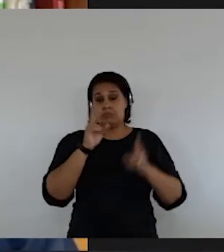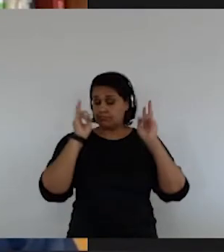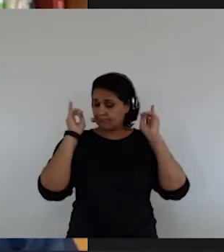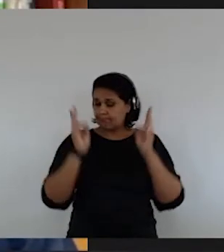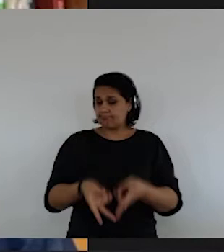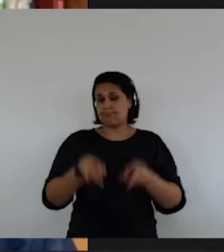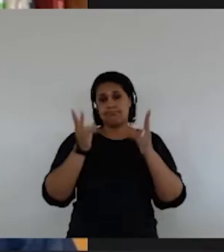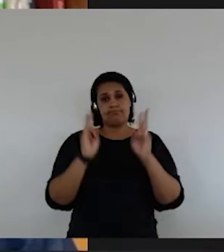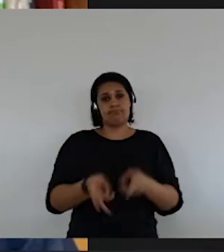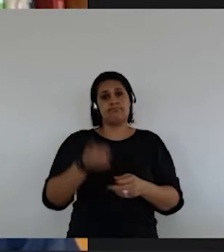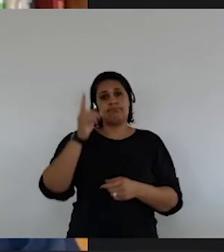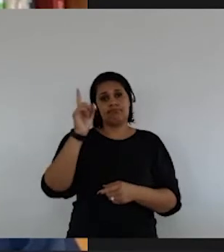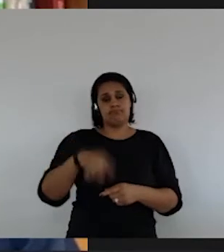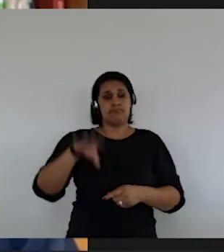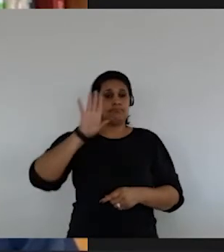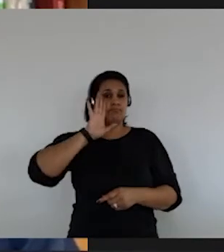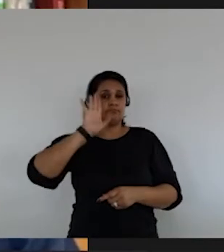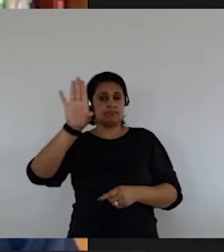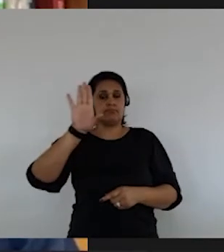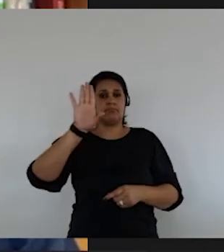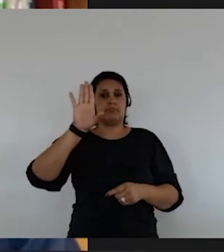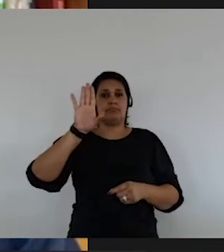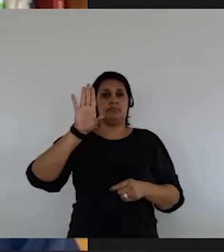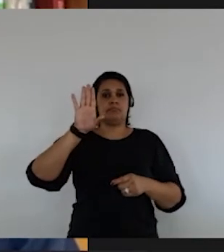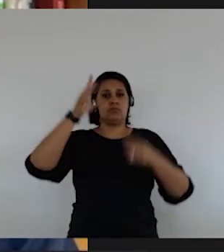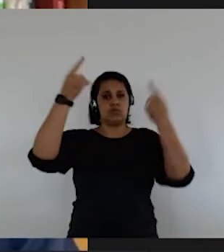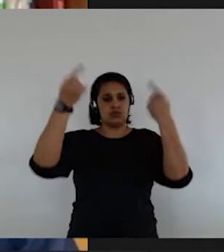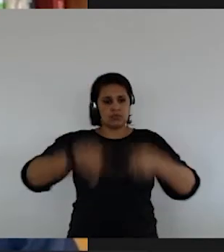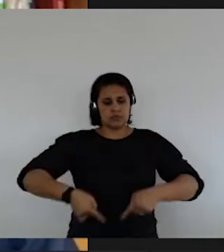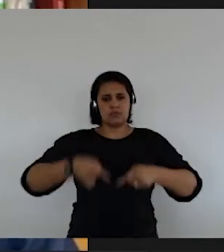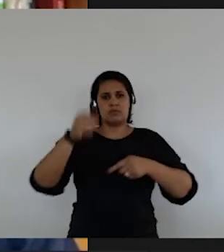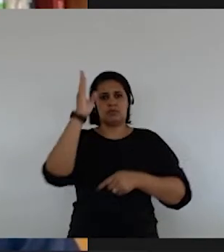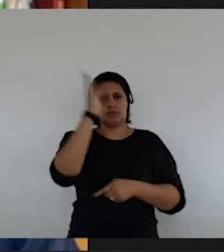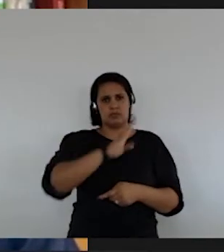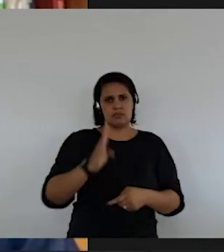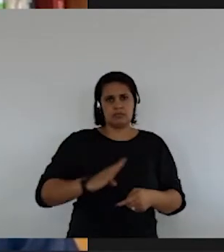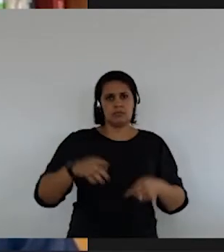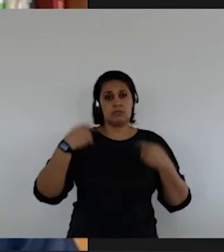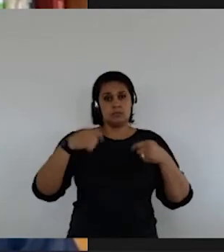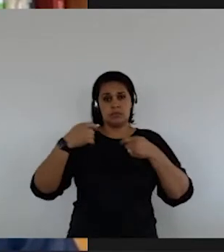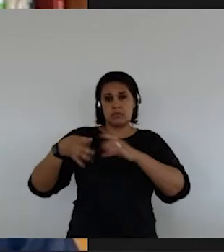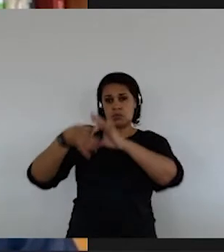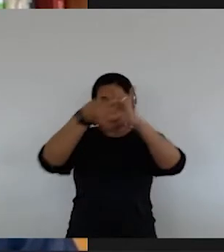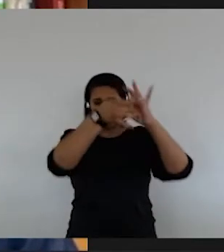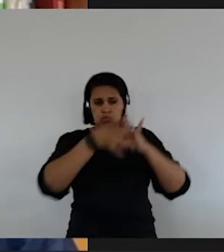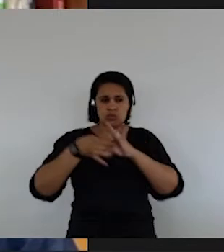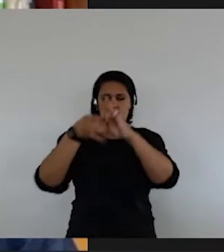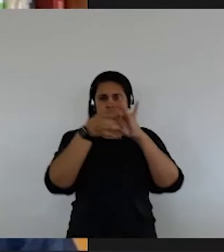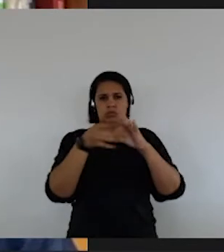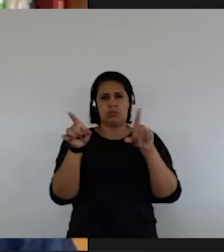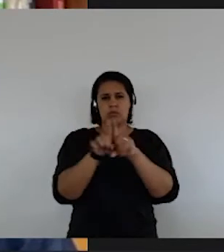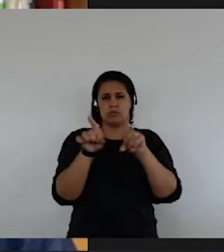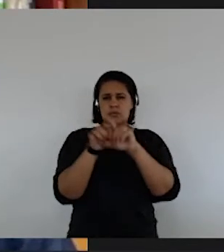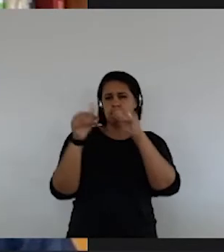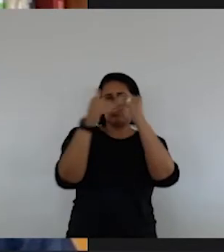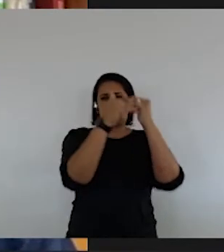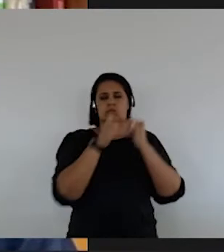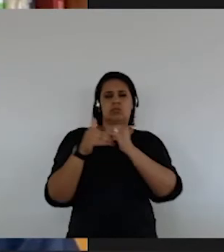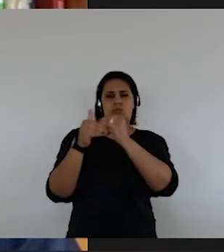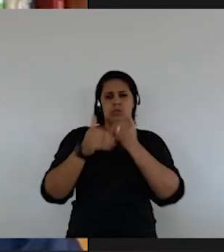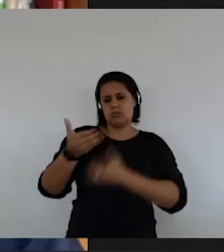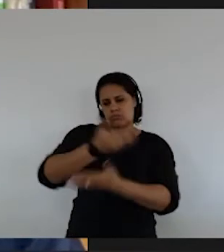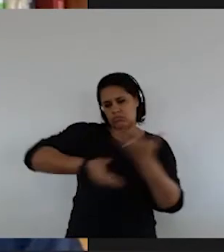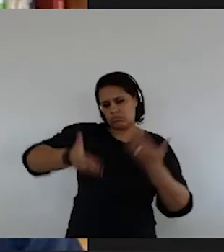principal desafio do Brasil, é a uniformidade e unicidade do sistema eletrônico de tramitação e